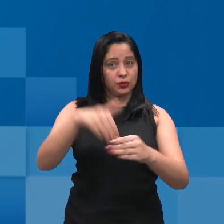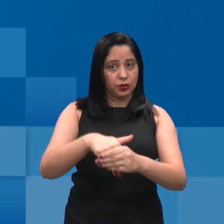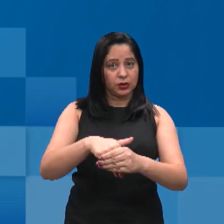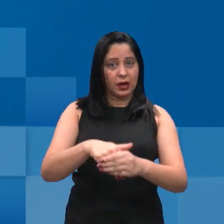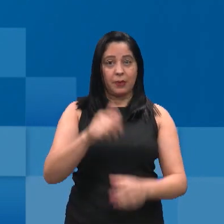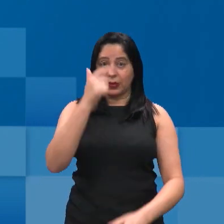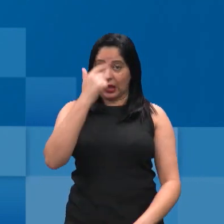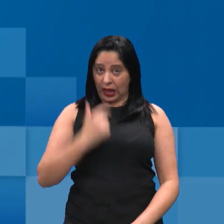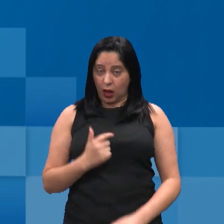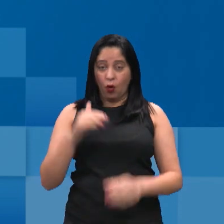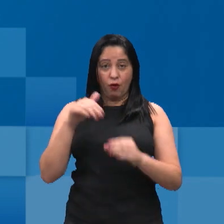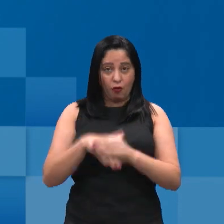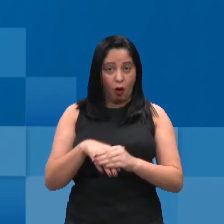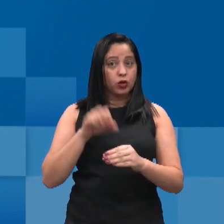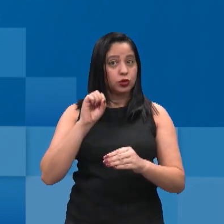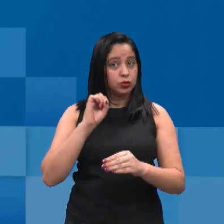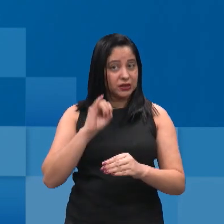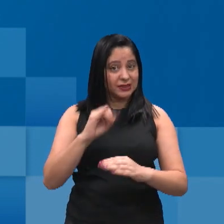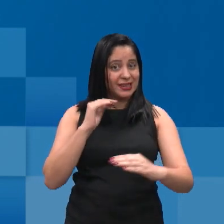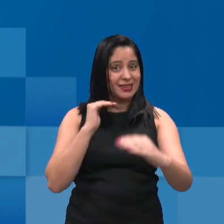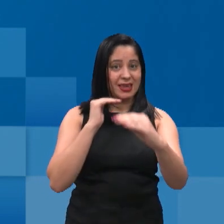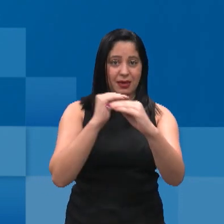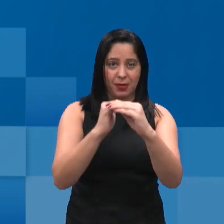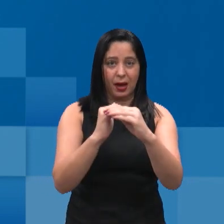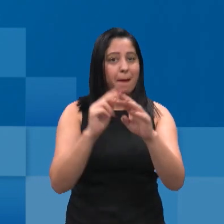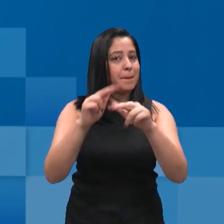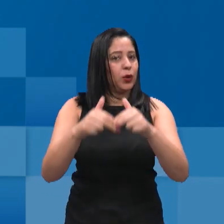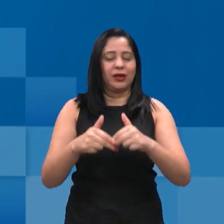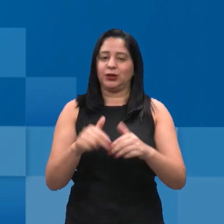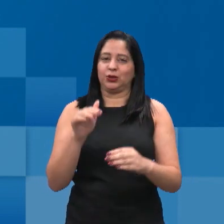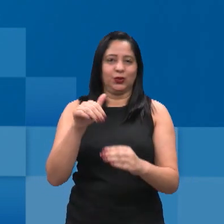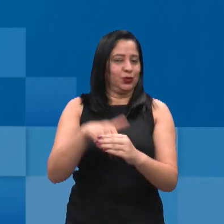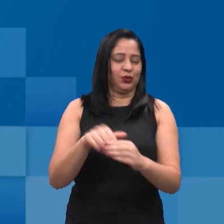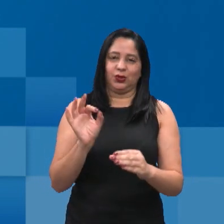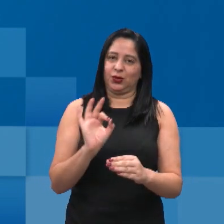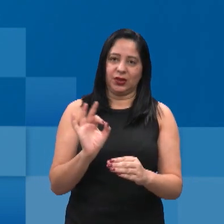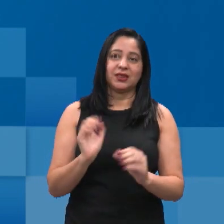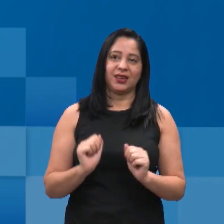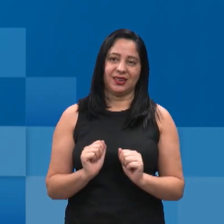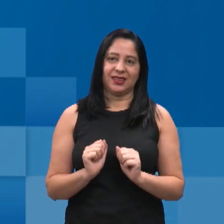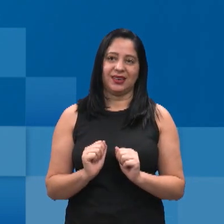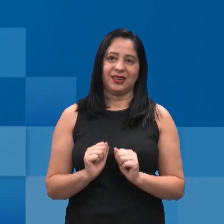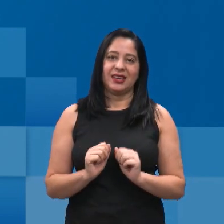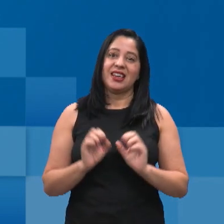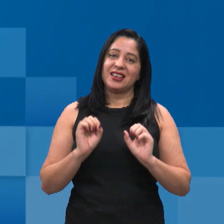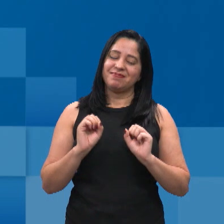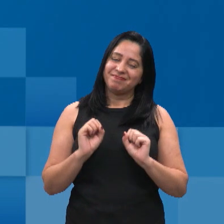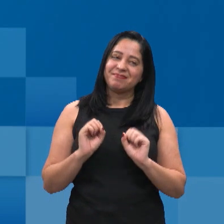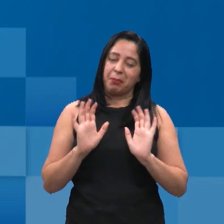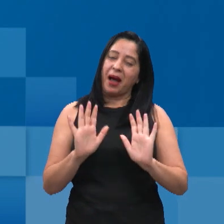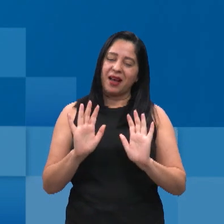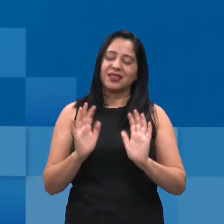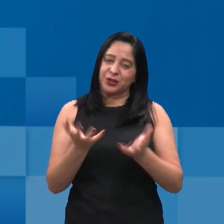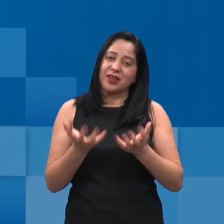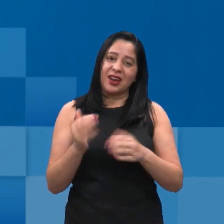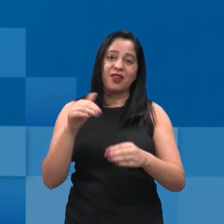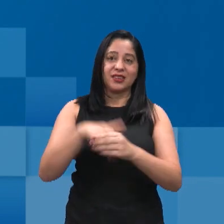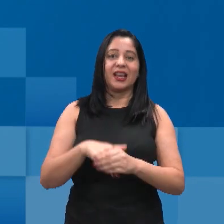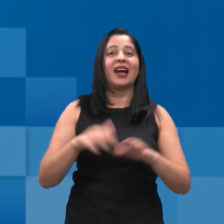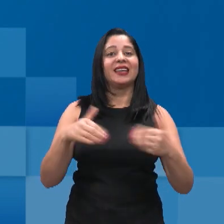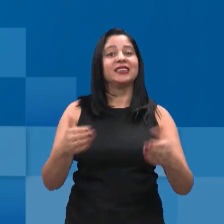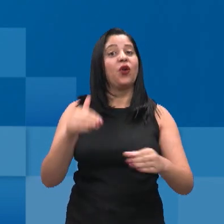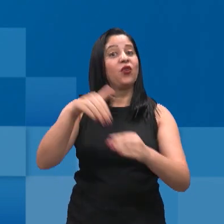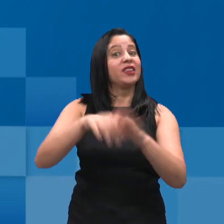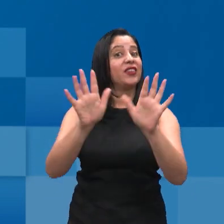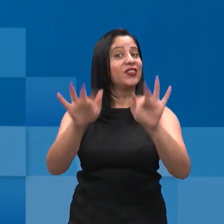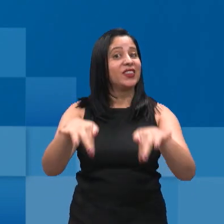em caso de empate, então eu não posso votar. Se pudesse, eu votaria. Encerrada a votação.